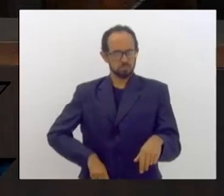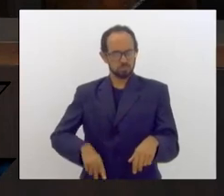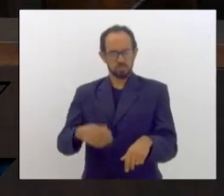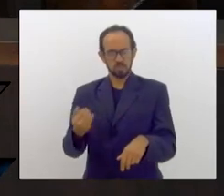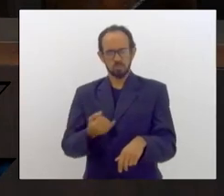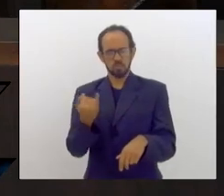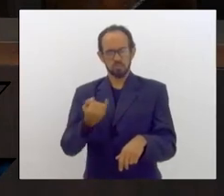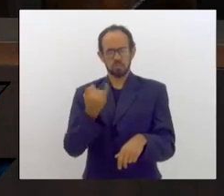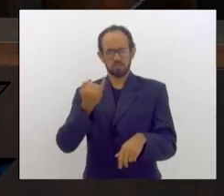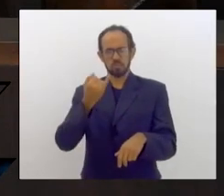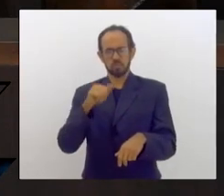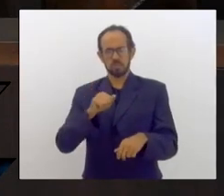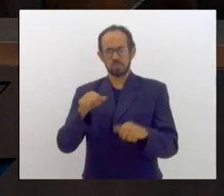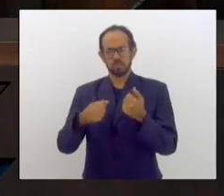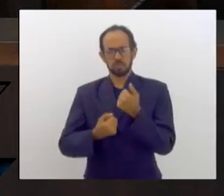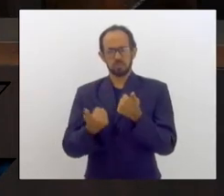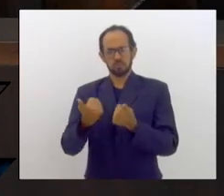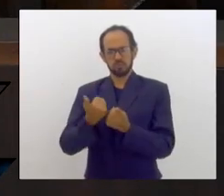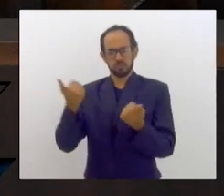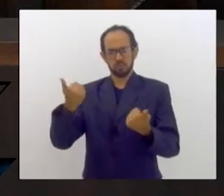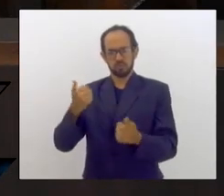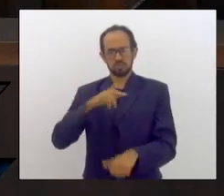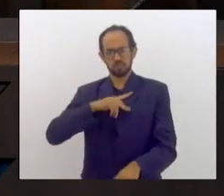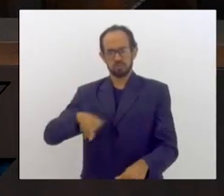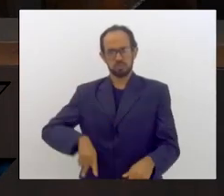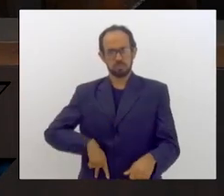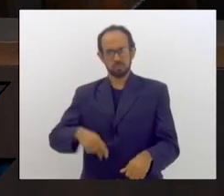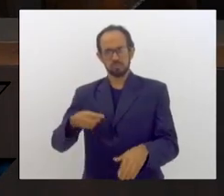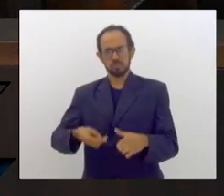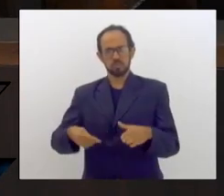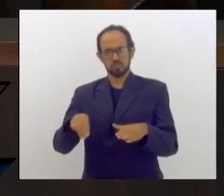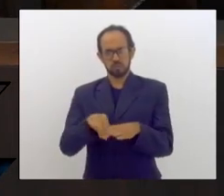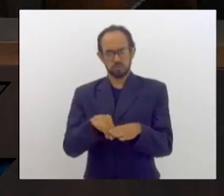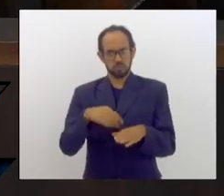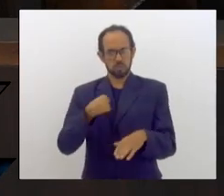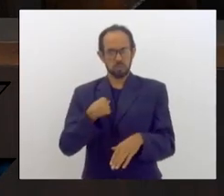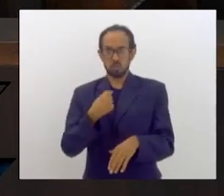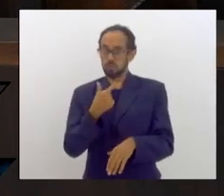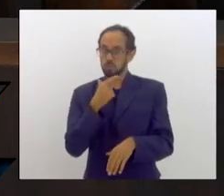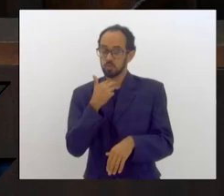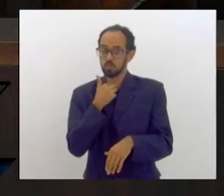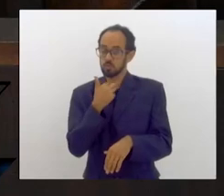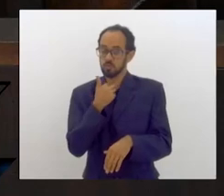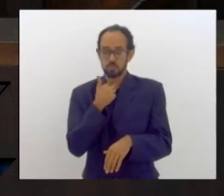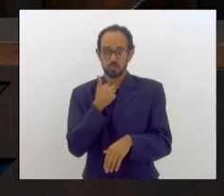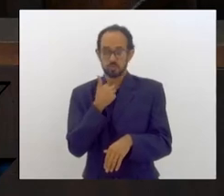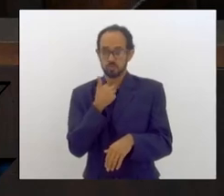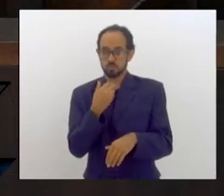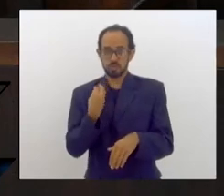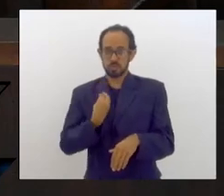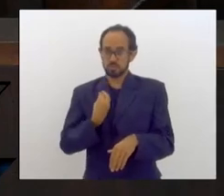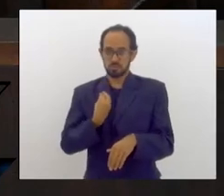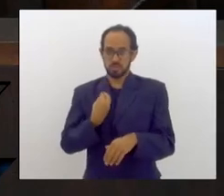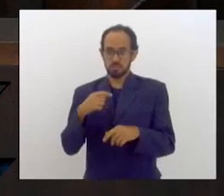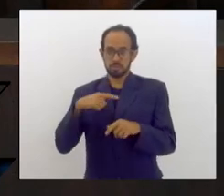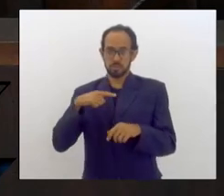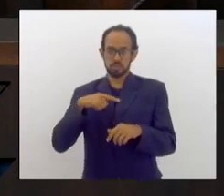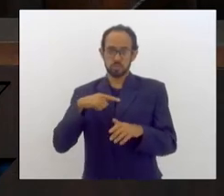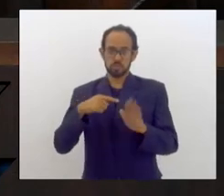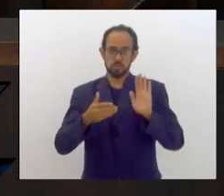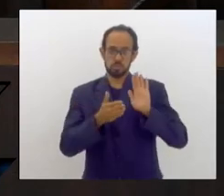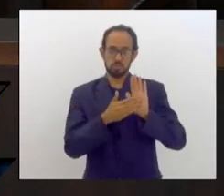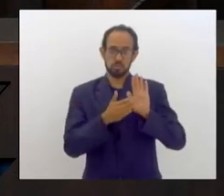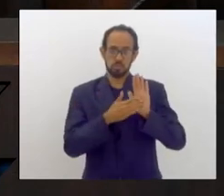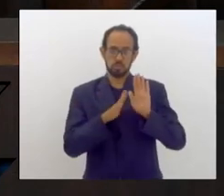empenhada, vice-presidente, e dos membros. Eu, na época, não pude fazer parte da comissão, porque eu já estava com outros compromissos,